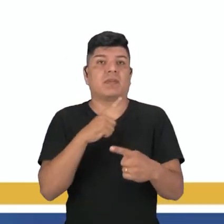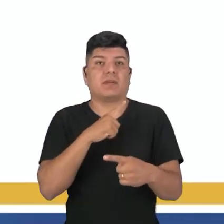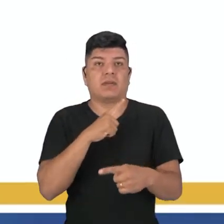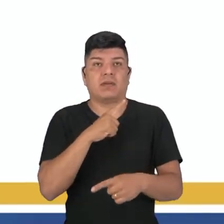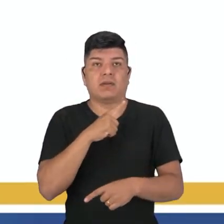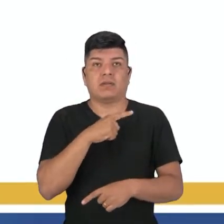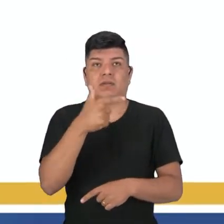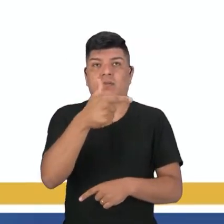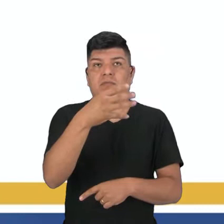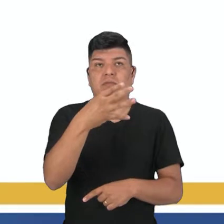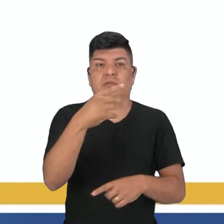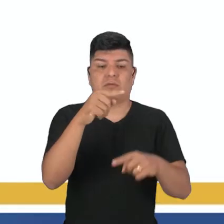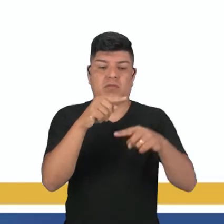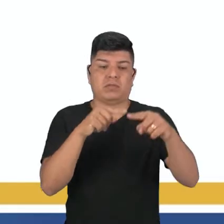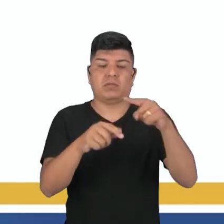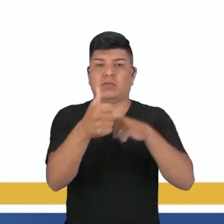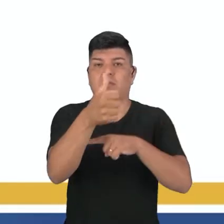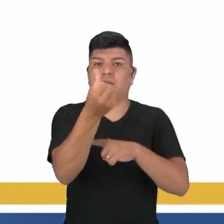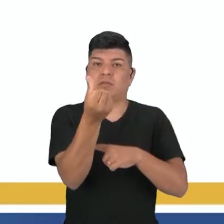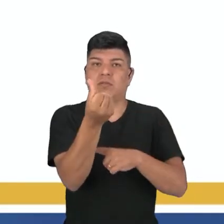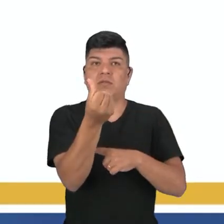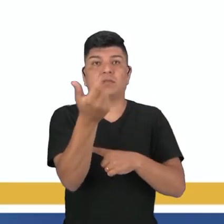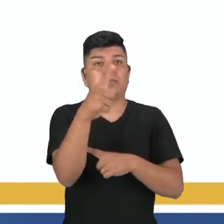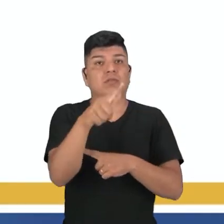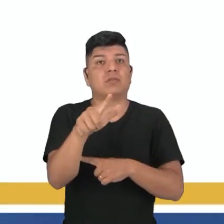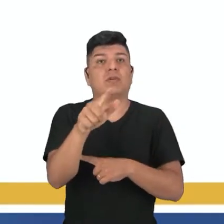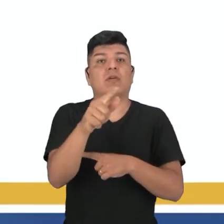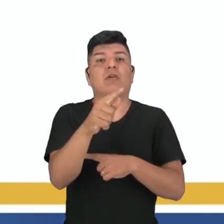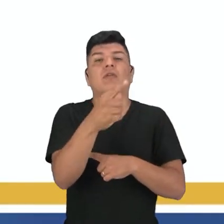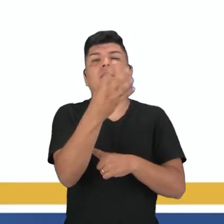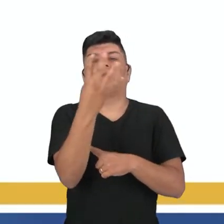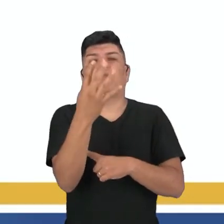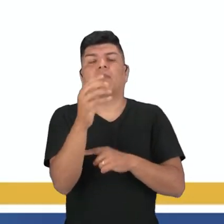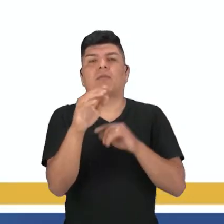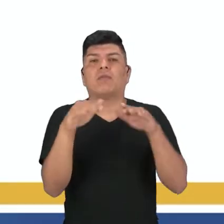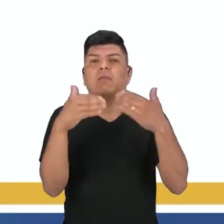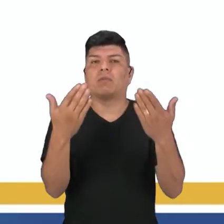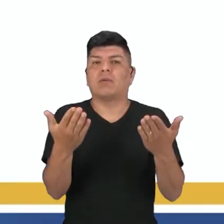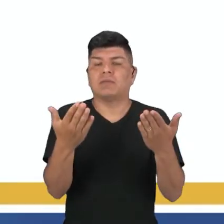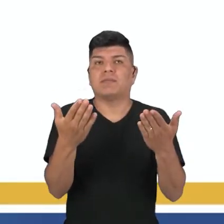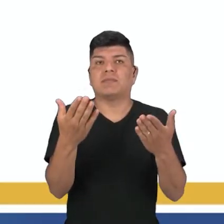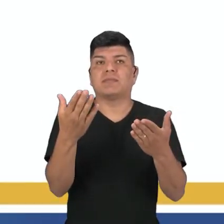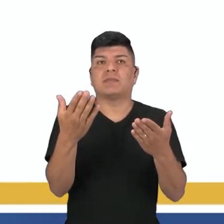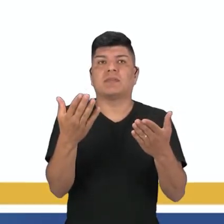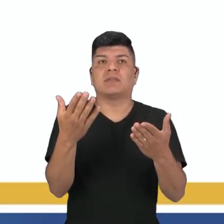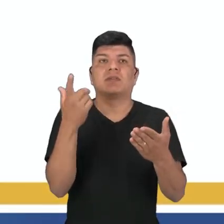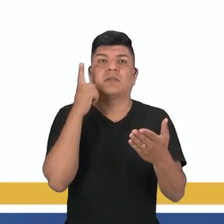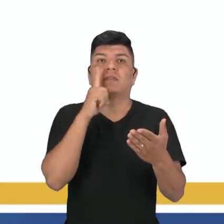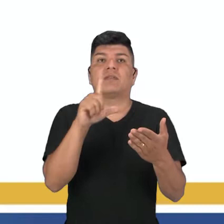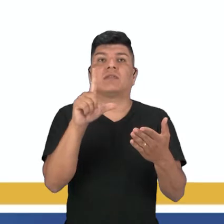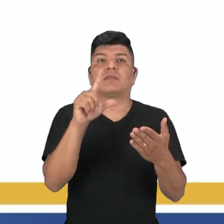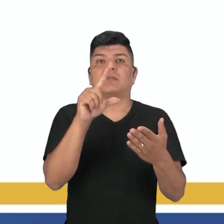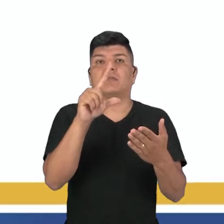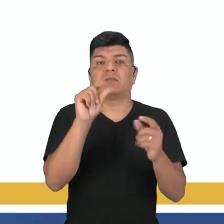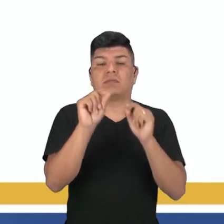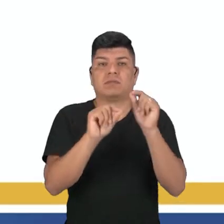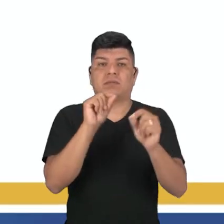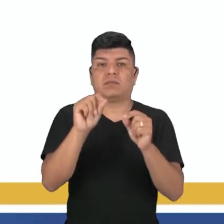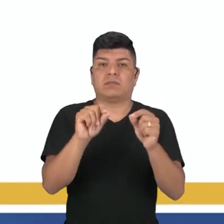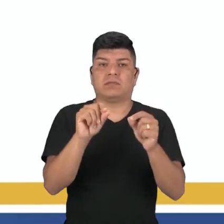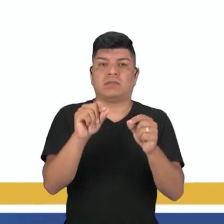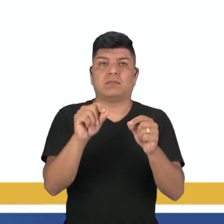24 dividido para 16. E novamente, quantas vezes o 16 ele cabe dentro do 24? Ele coube uma